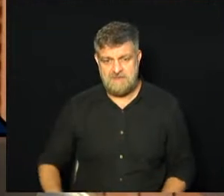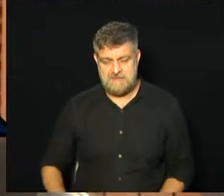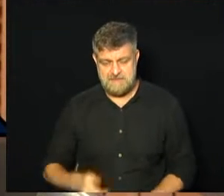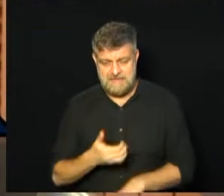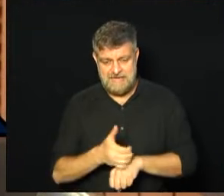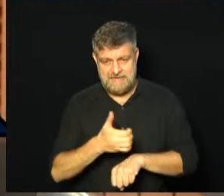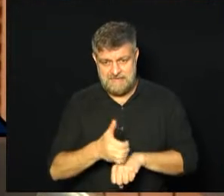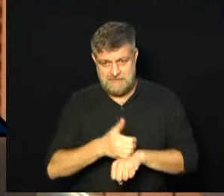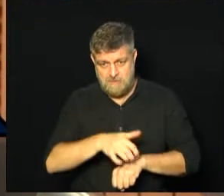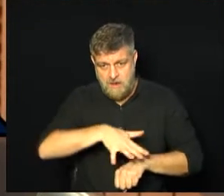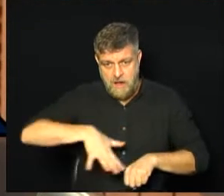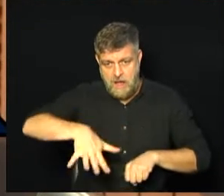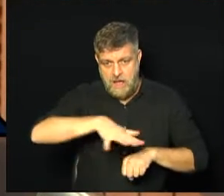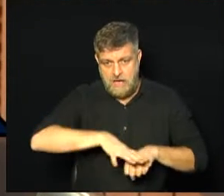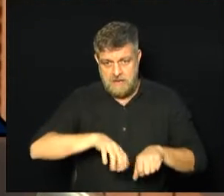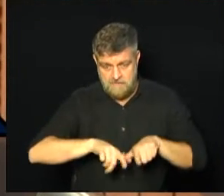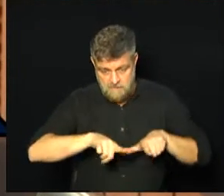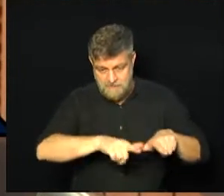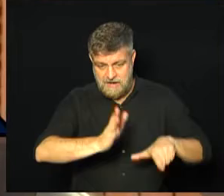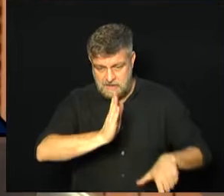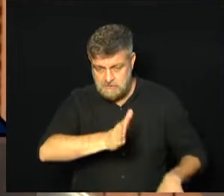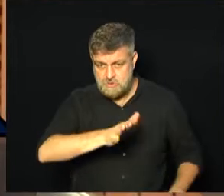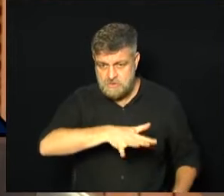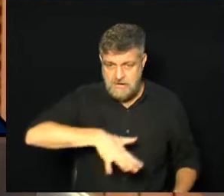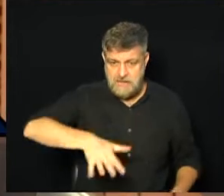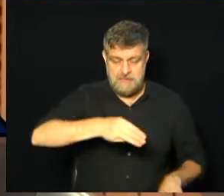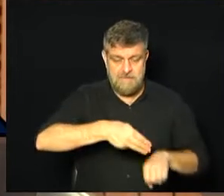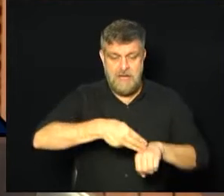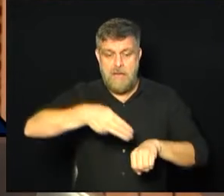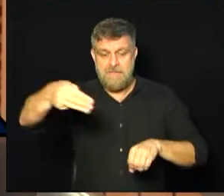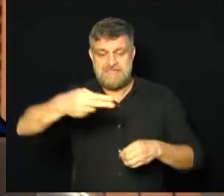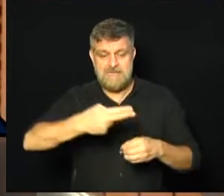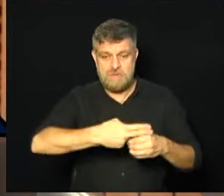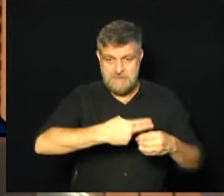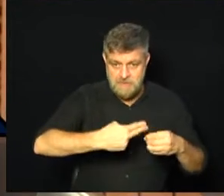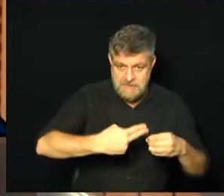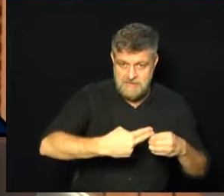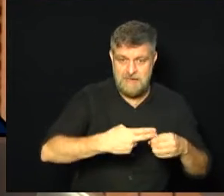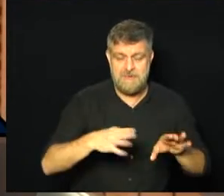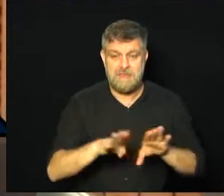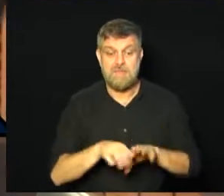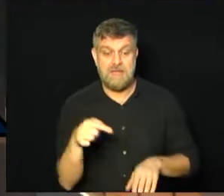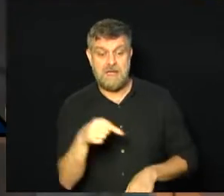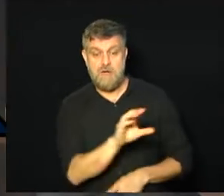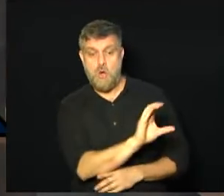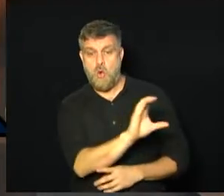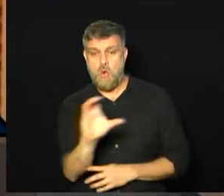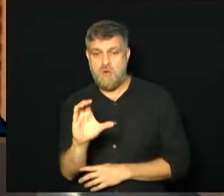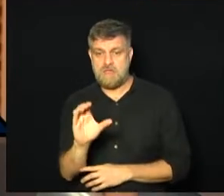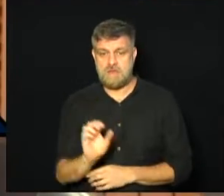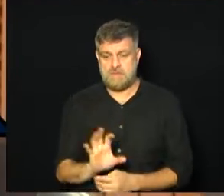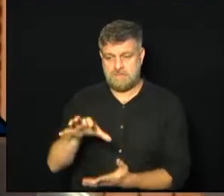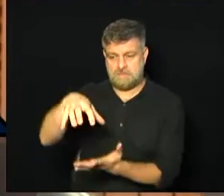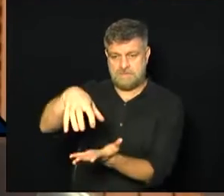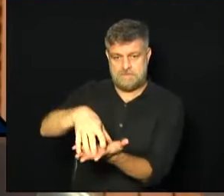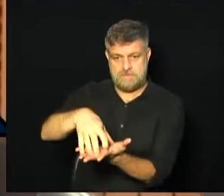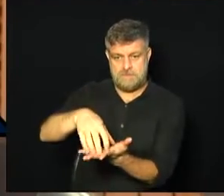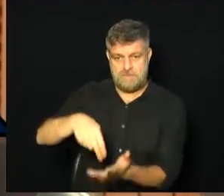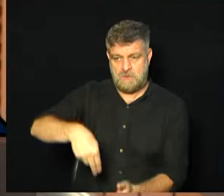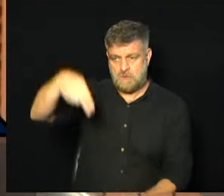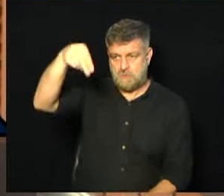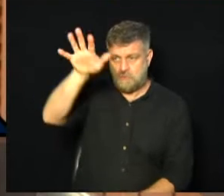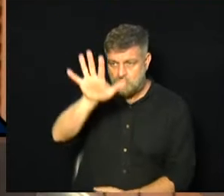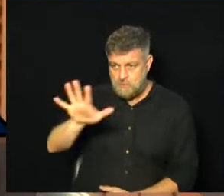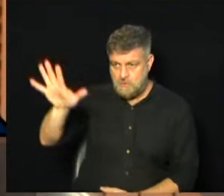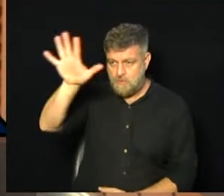Com mestrado em saúde coletiva pela mesma universidade, foi coordenador do Distrito de Saúde Noroeste e